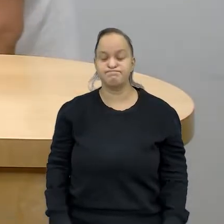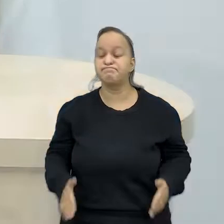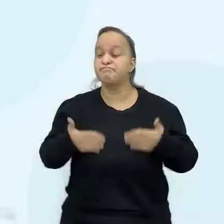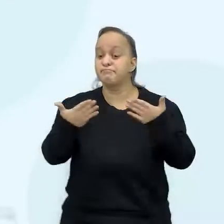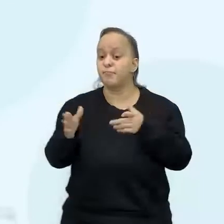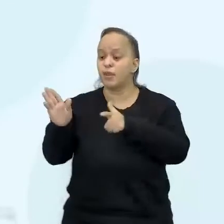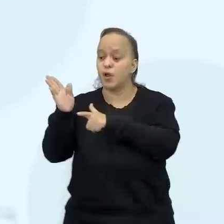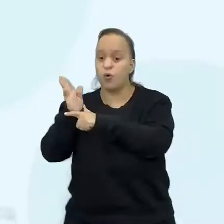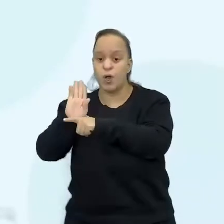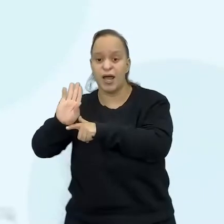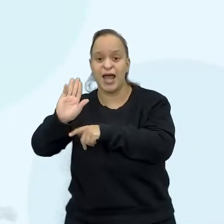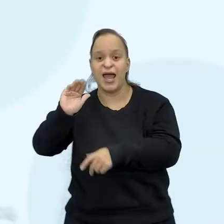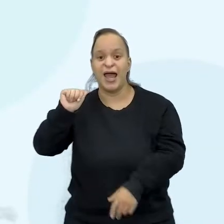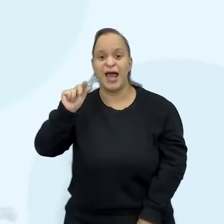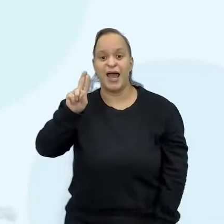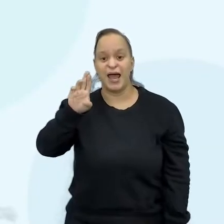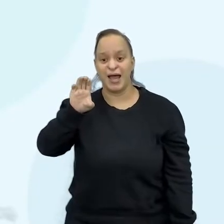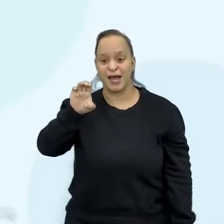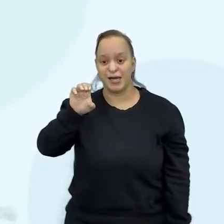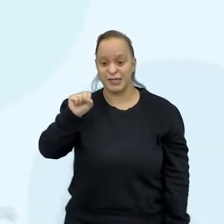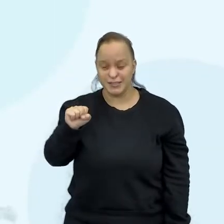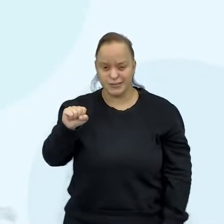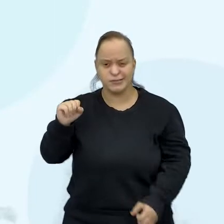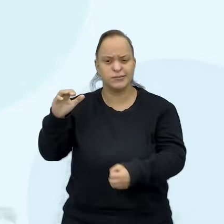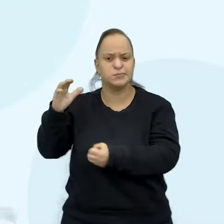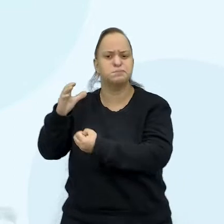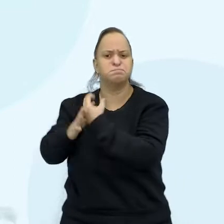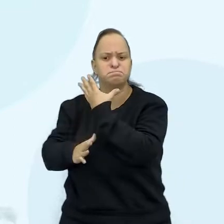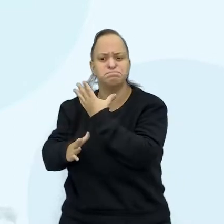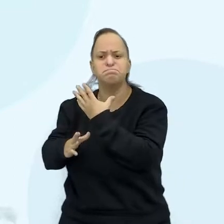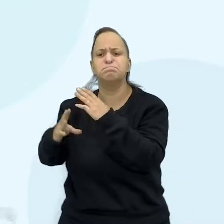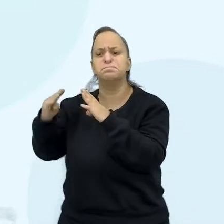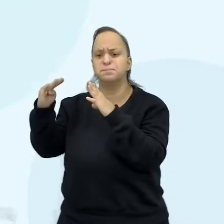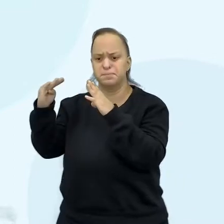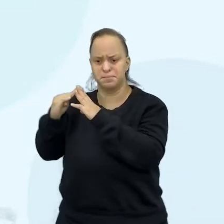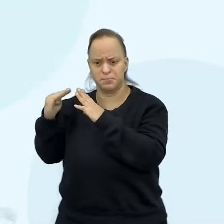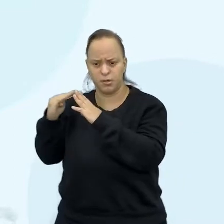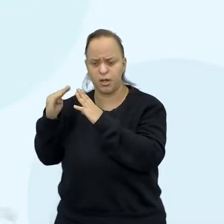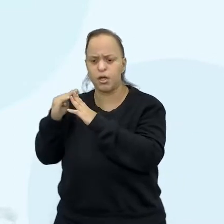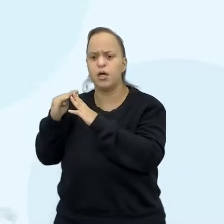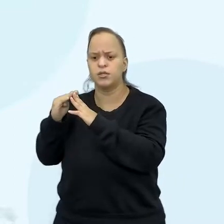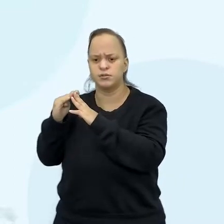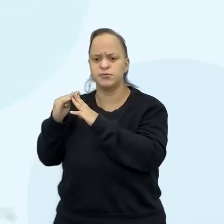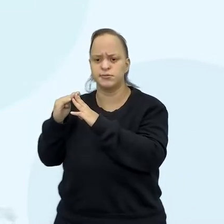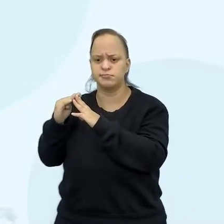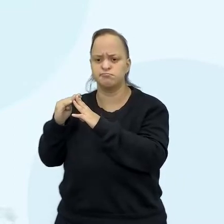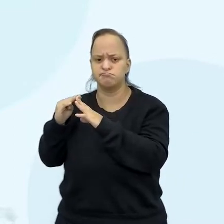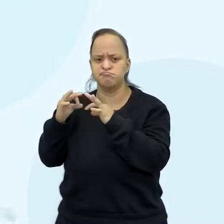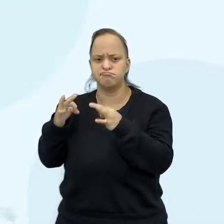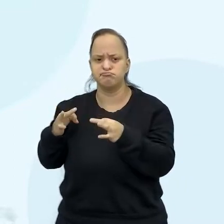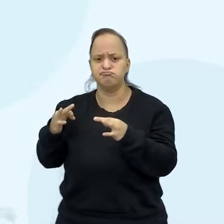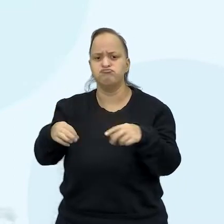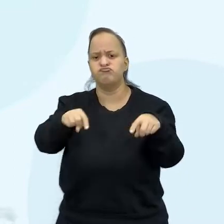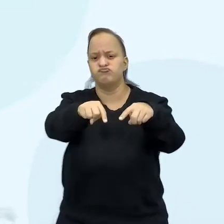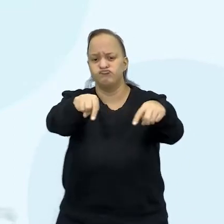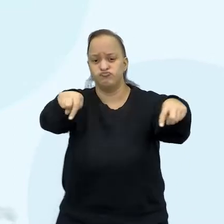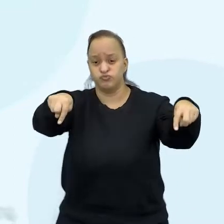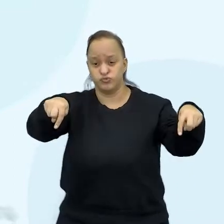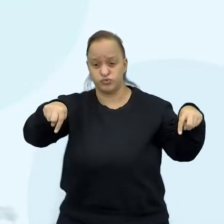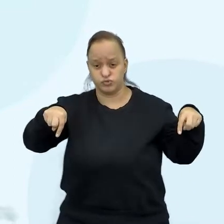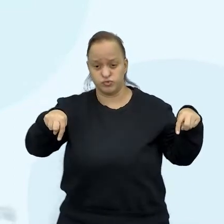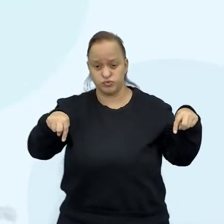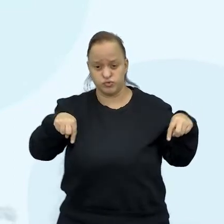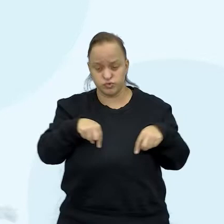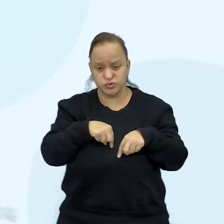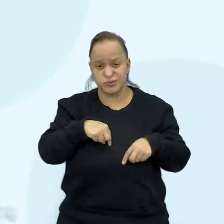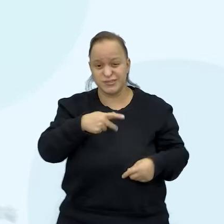no bairro de Ares. Então, o meu projeto será uma casa. Então, sabendo que os lotes residenciais desse